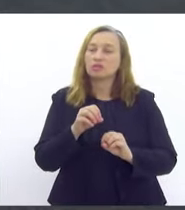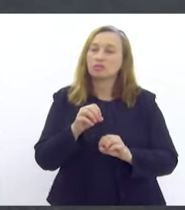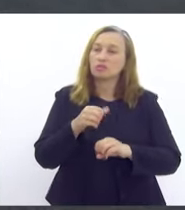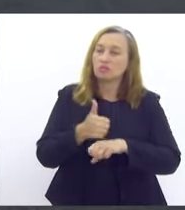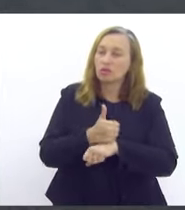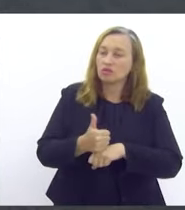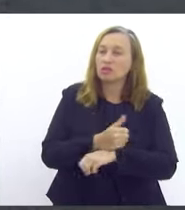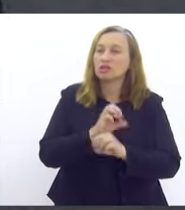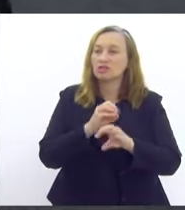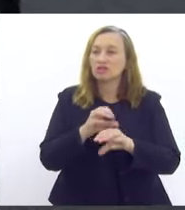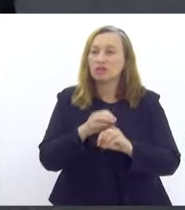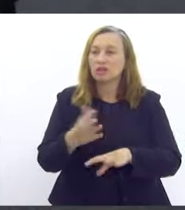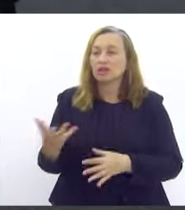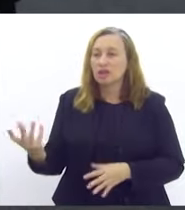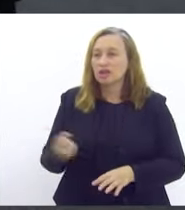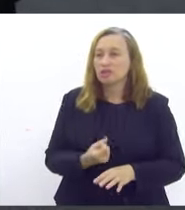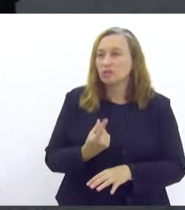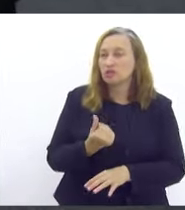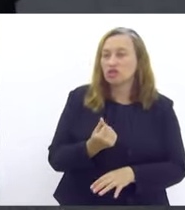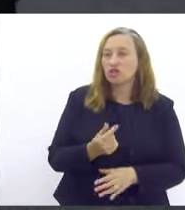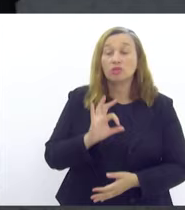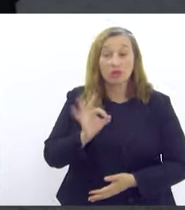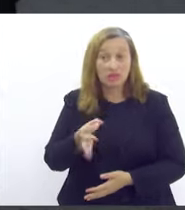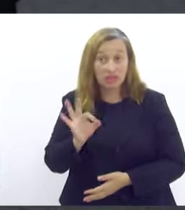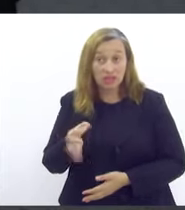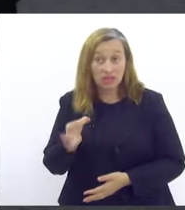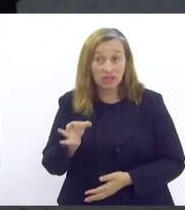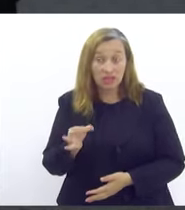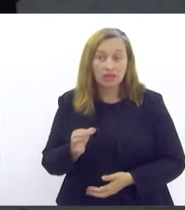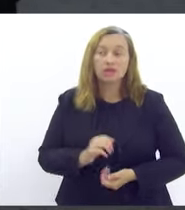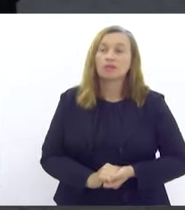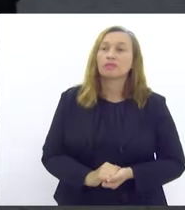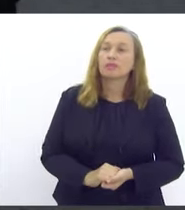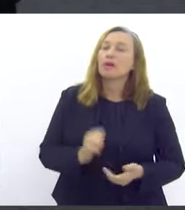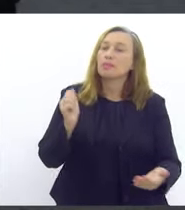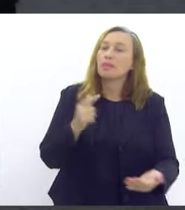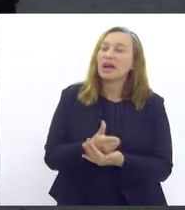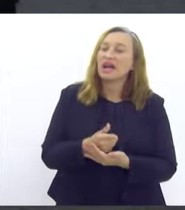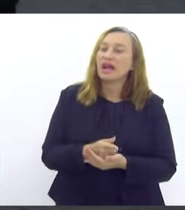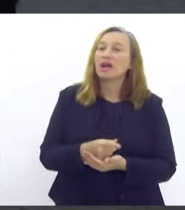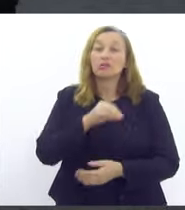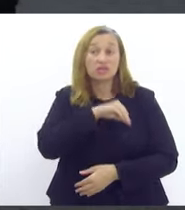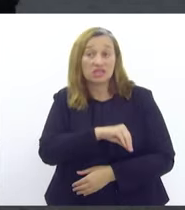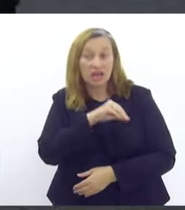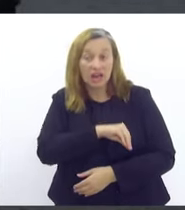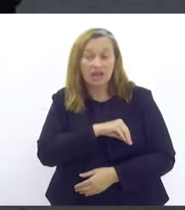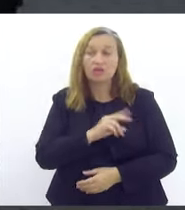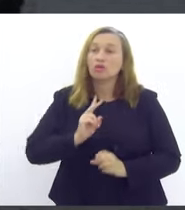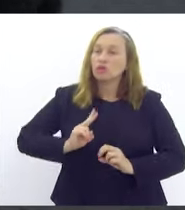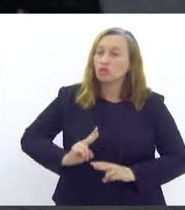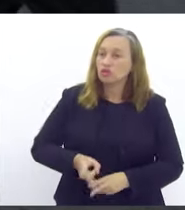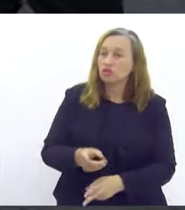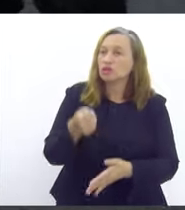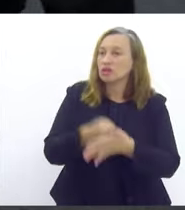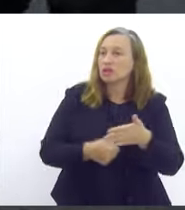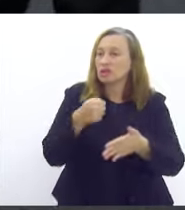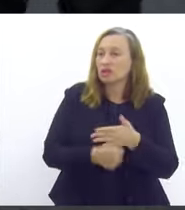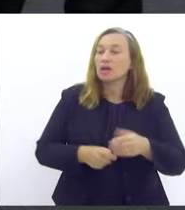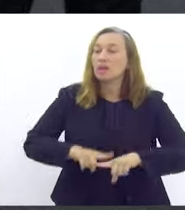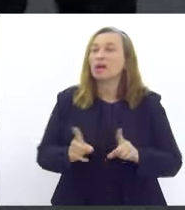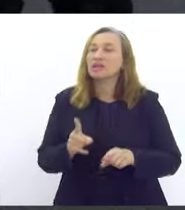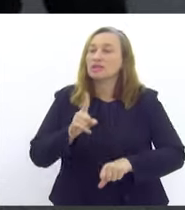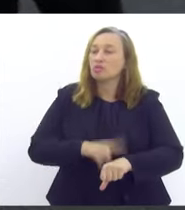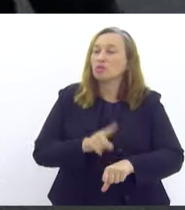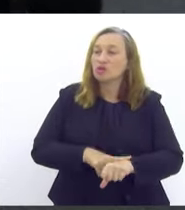com a certeza de que esse dinheiro deveria estar sendo para pagar o piso. E nós vamos continuar nessa luta. Mas, nesse